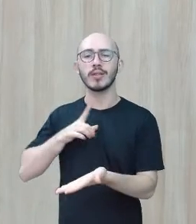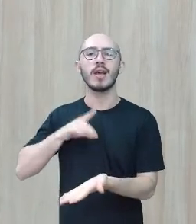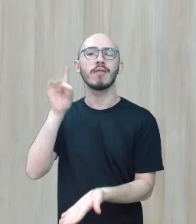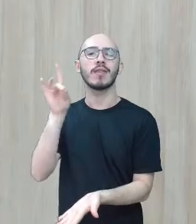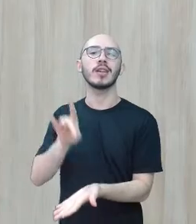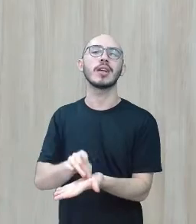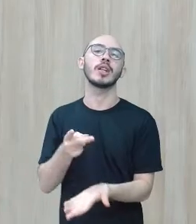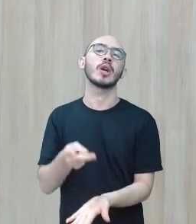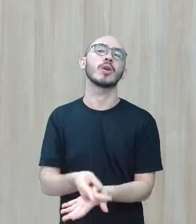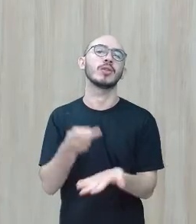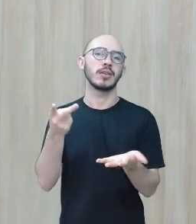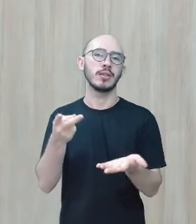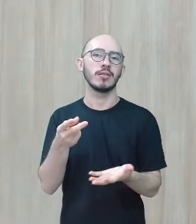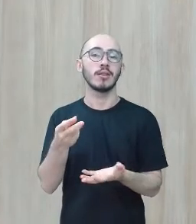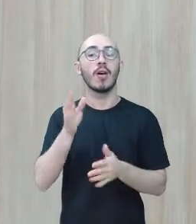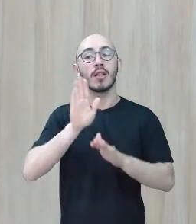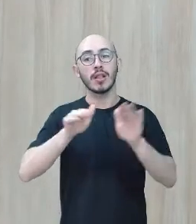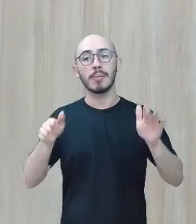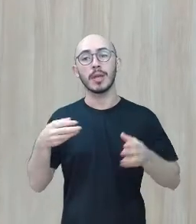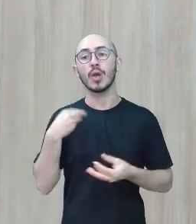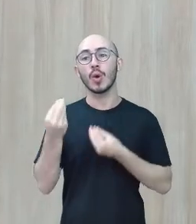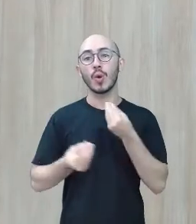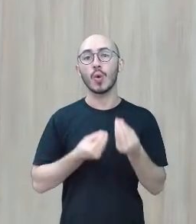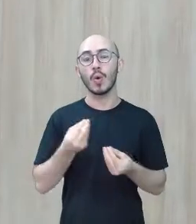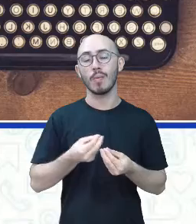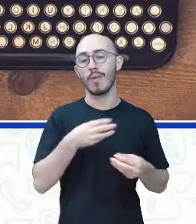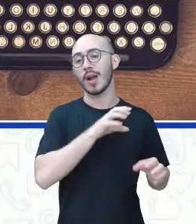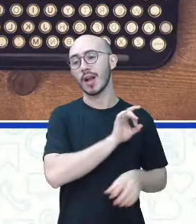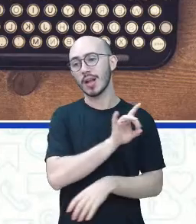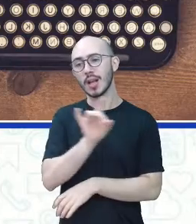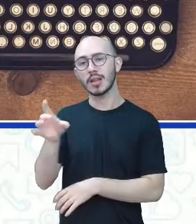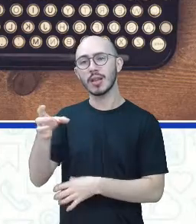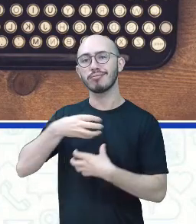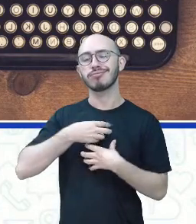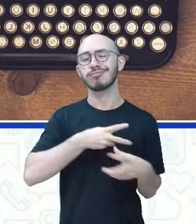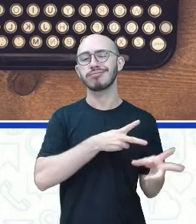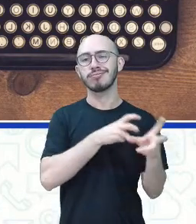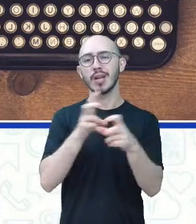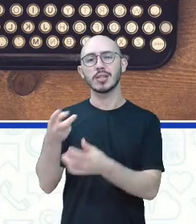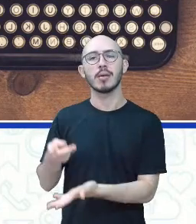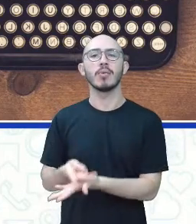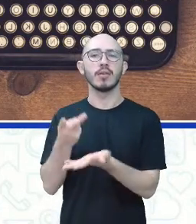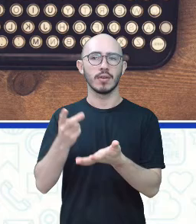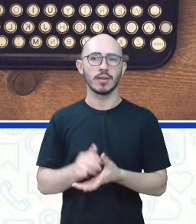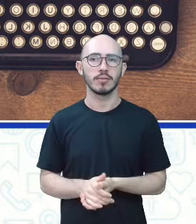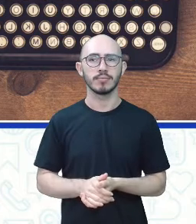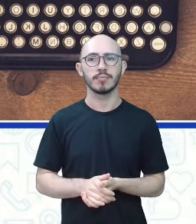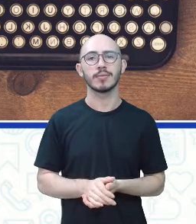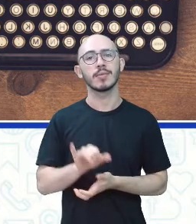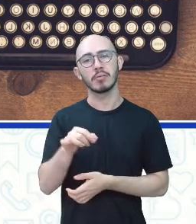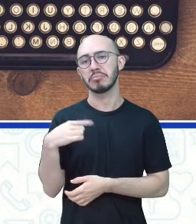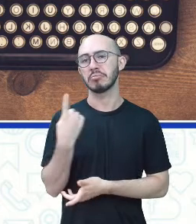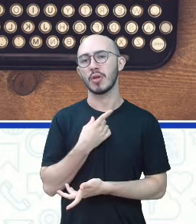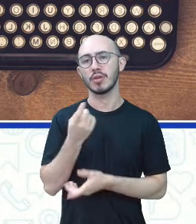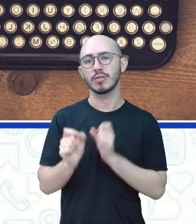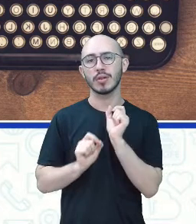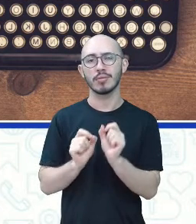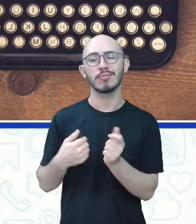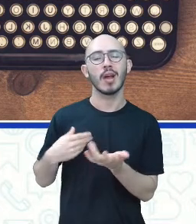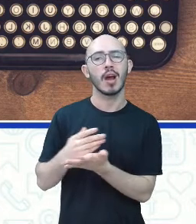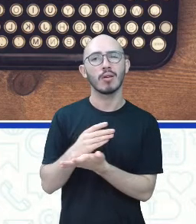percebe os eventos. Então, é nessa fenda do inapreensível, ou seja, do que a gente não consegue apreender, é